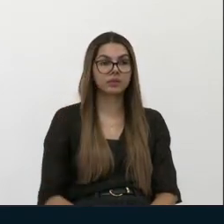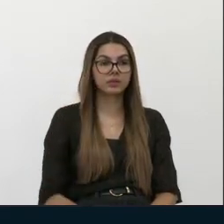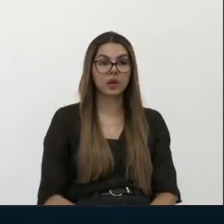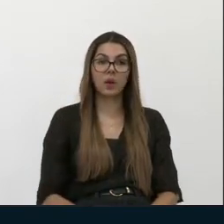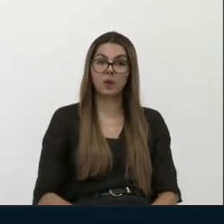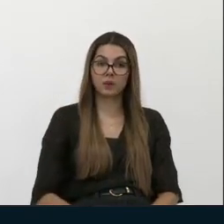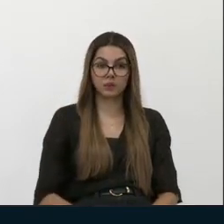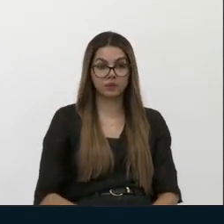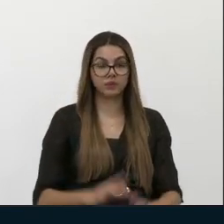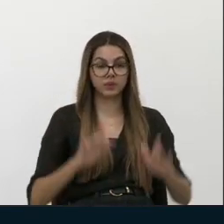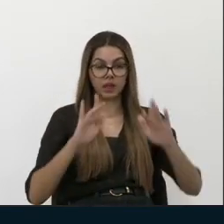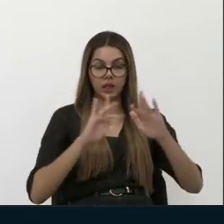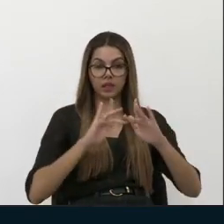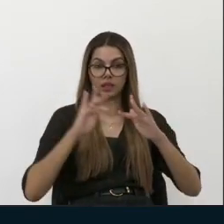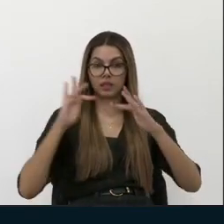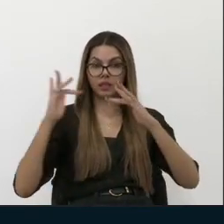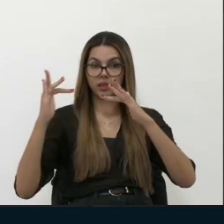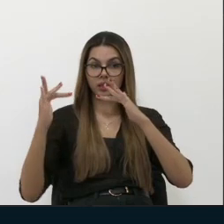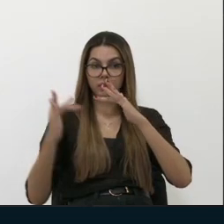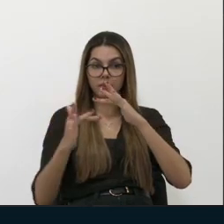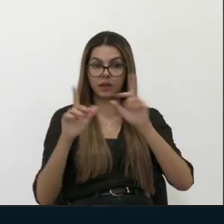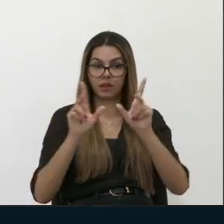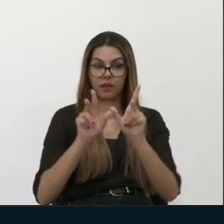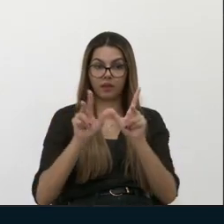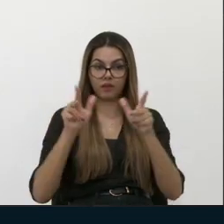que nos acompanha através da TV Câmara,